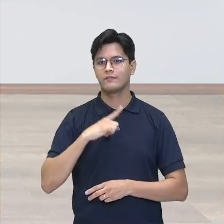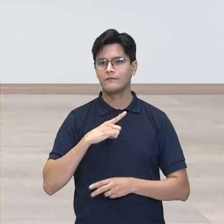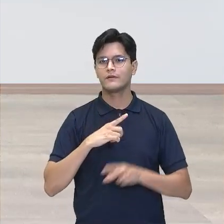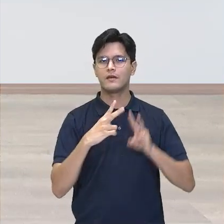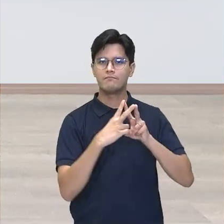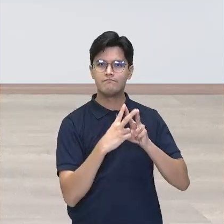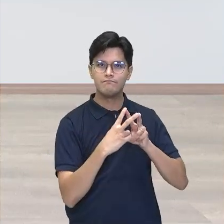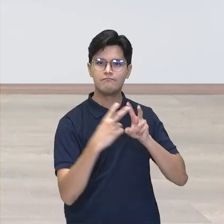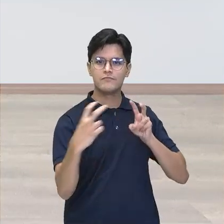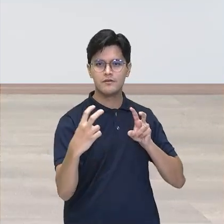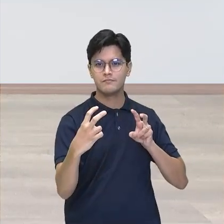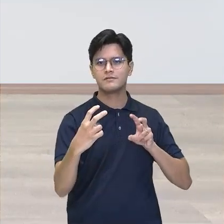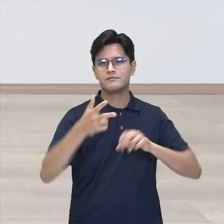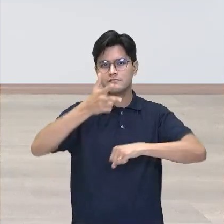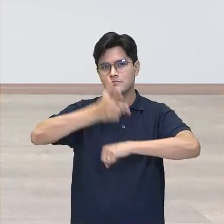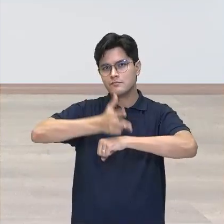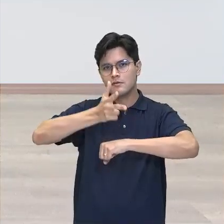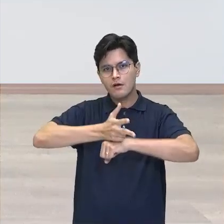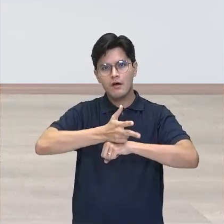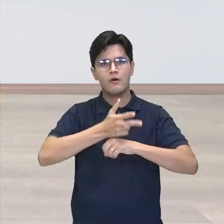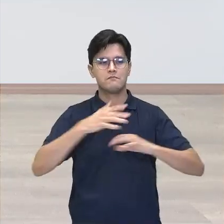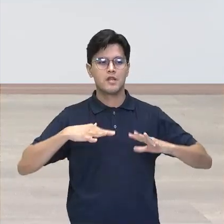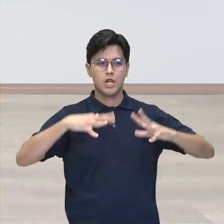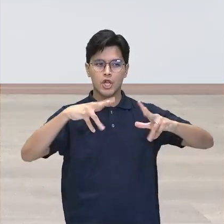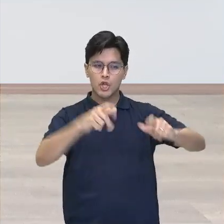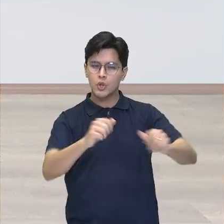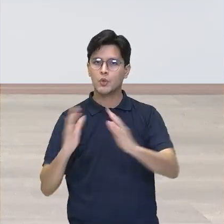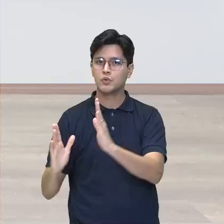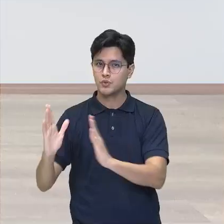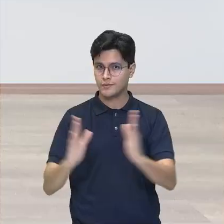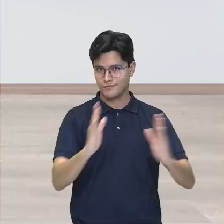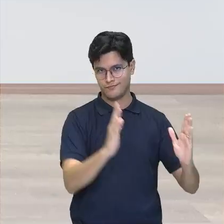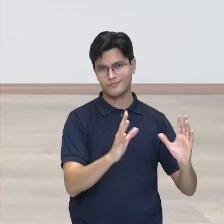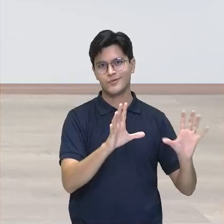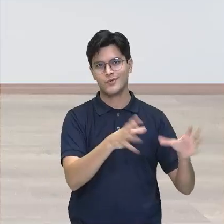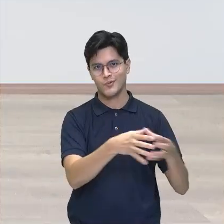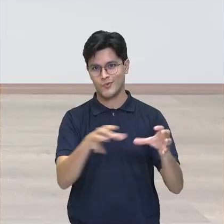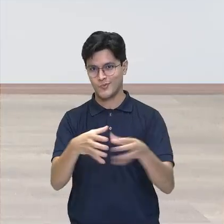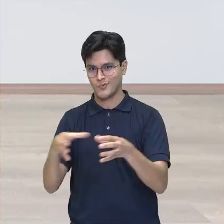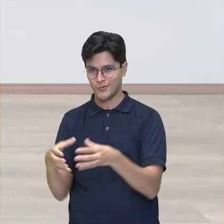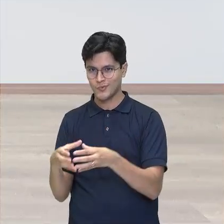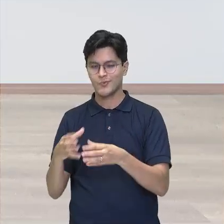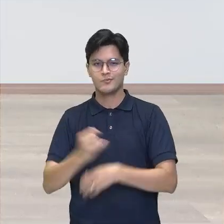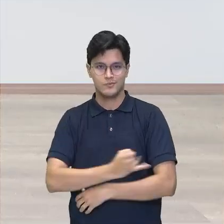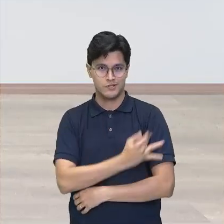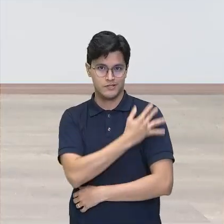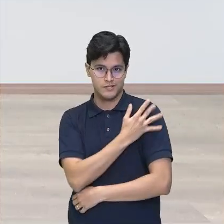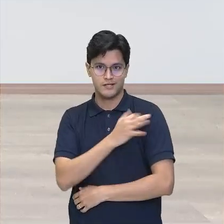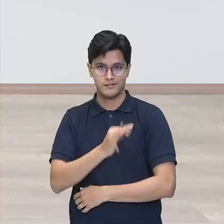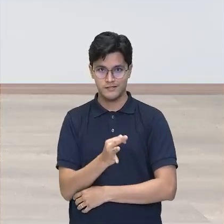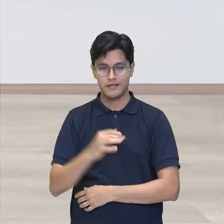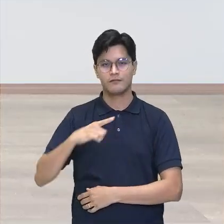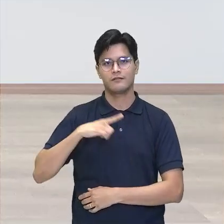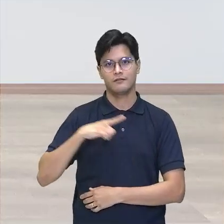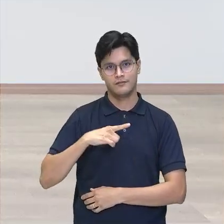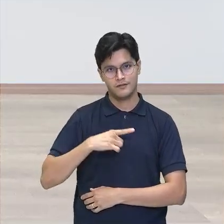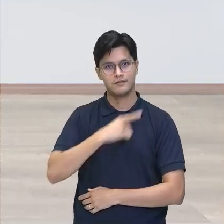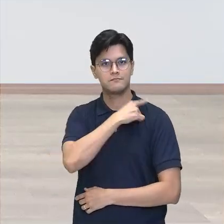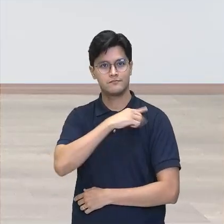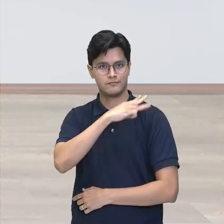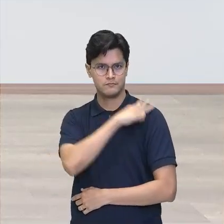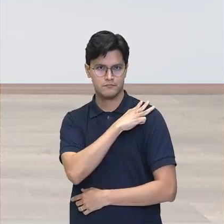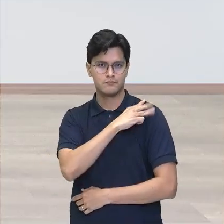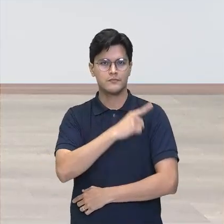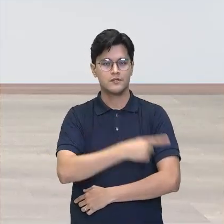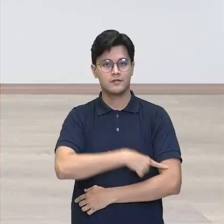séries. Então a gente já tem o ensino fundamental, o ensino médio e a EJA, iniciando na mesma data. Então, dia 19 já tem que